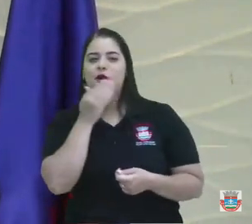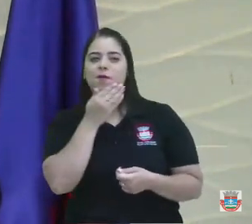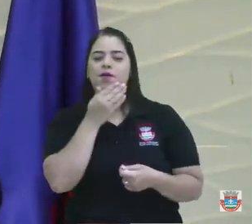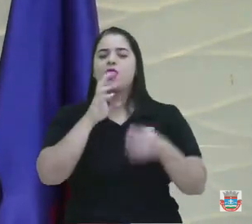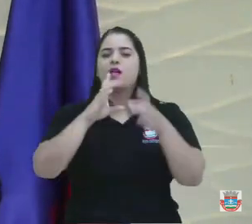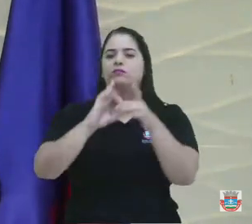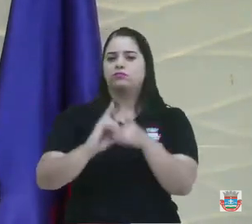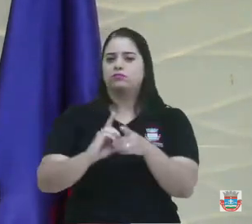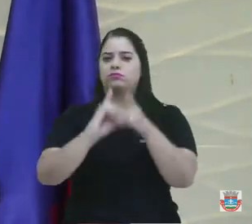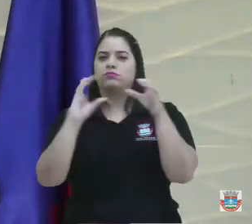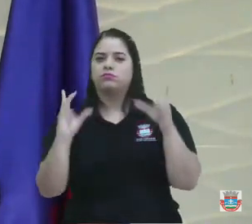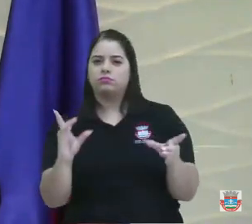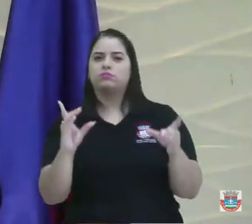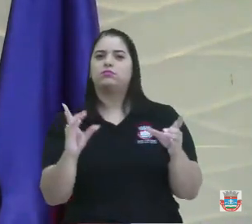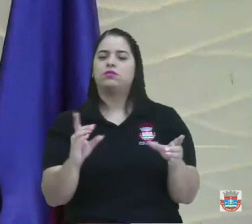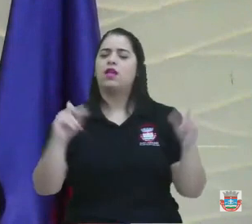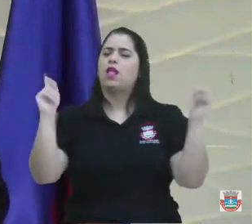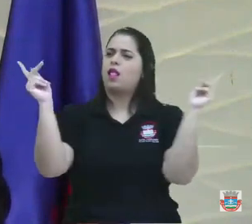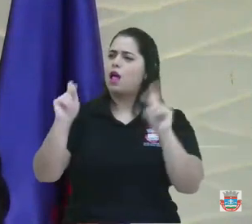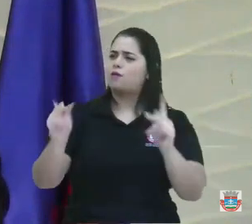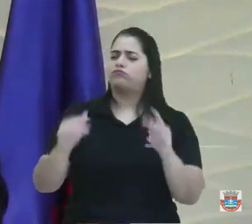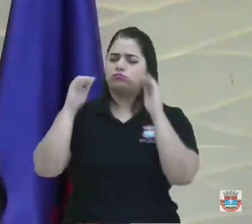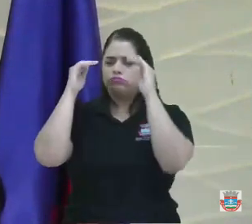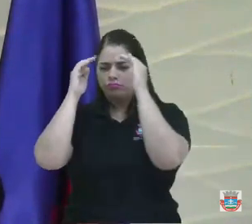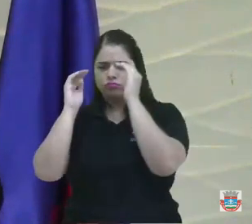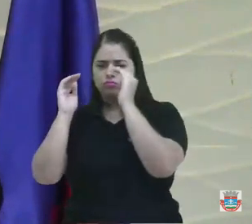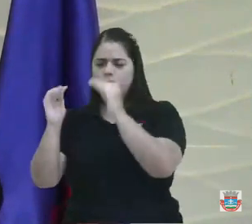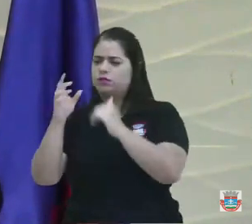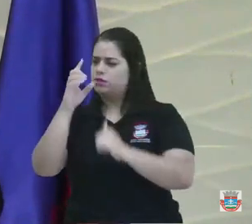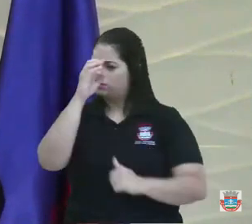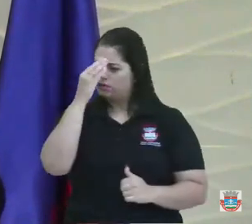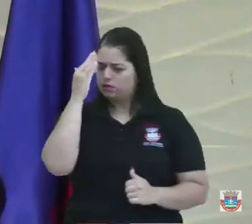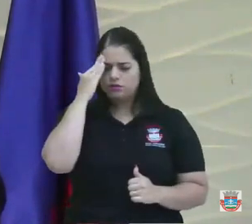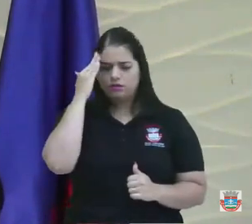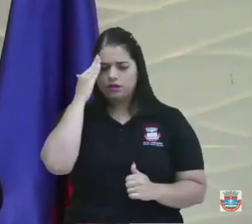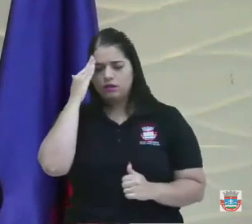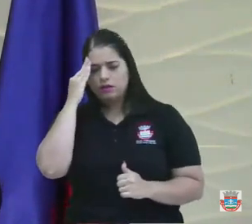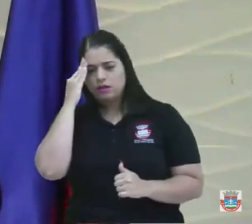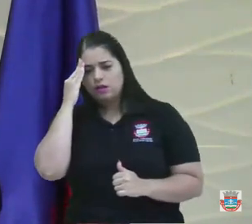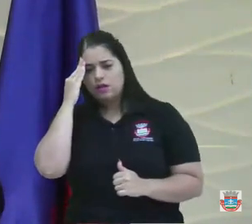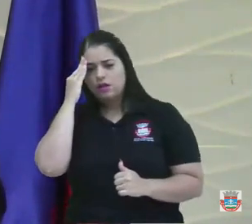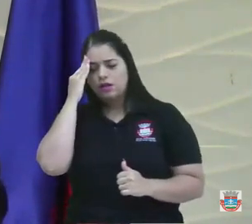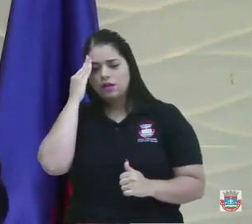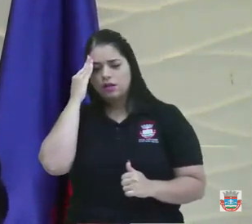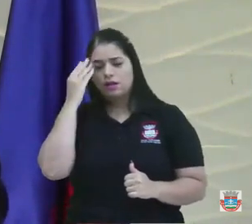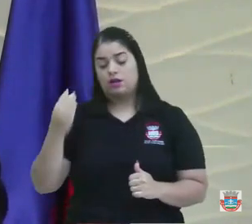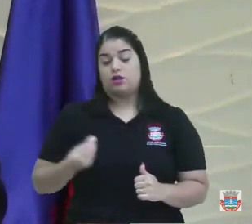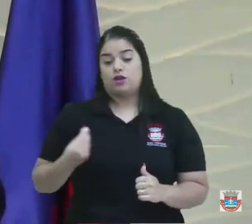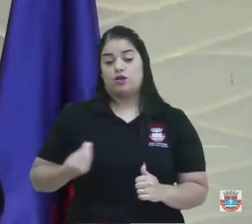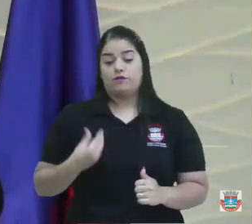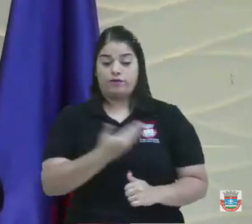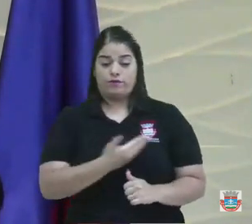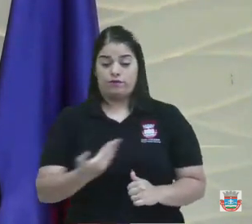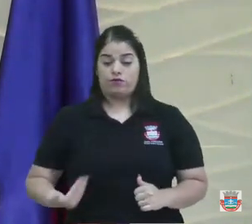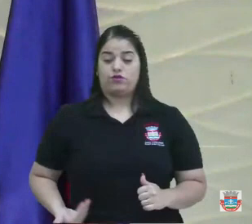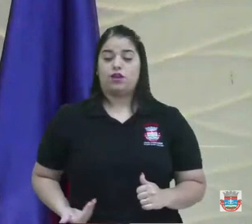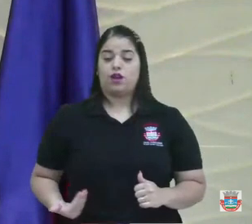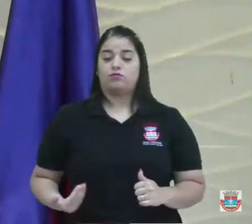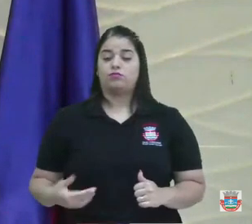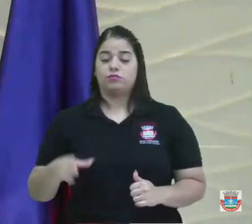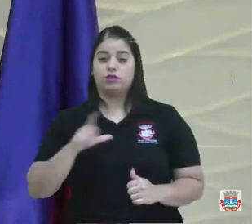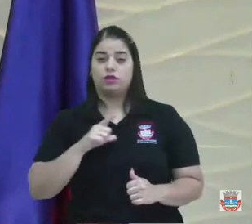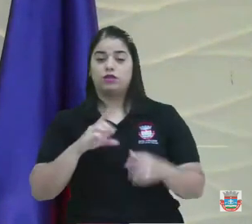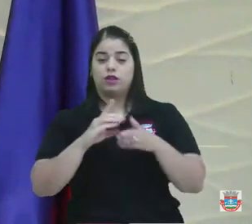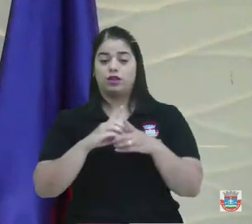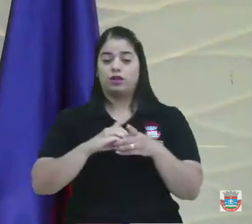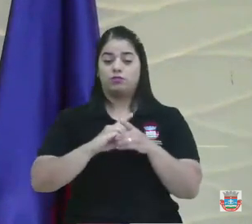democracia, na paz, no respeito, e entendendo que vivemos num Estado democrático e que precisamos respeitar o direito do outro, o direito dos